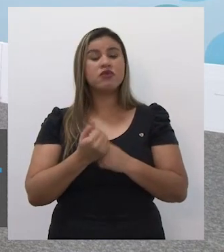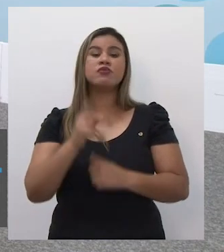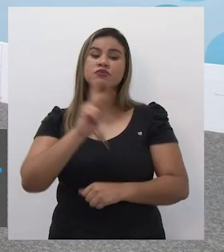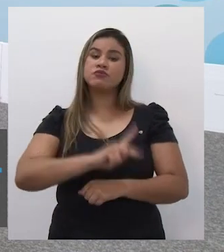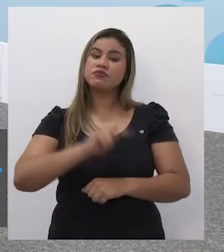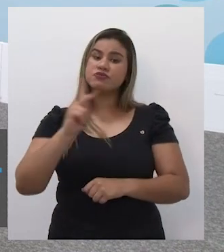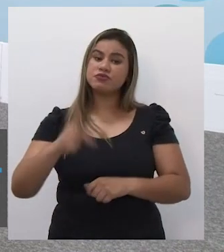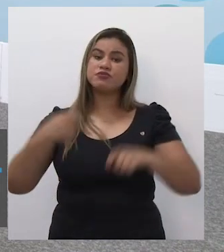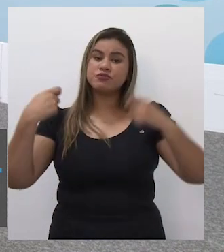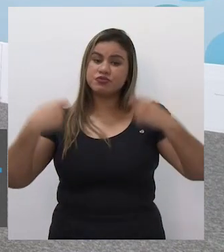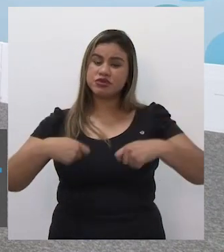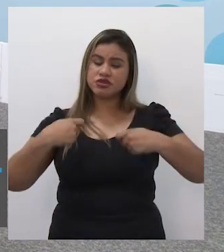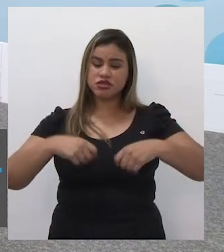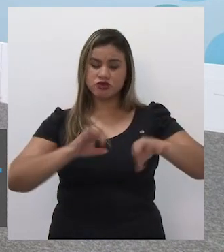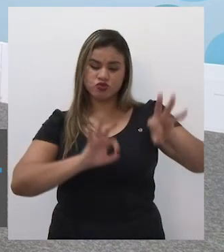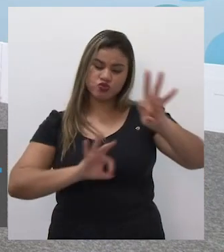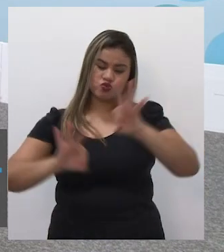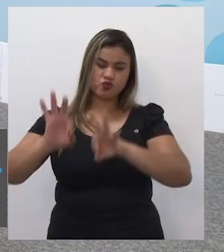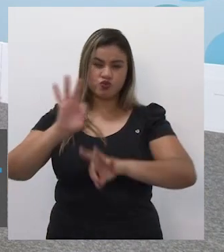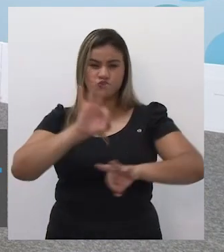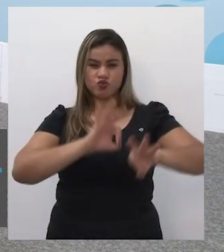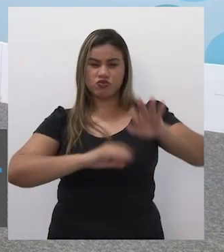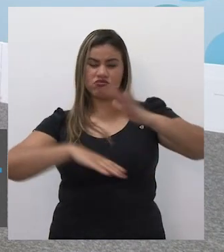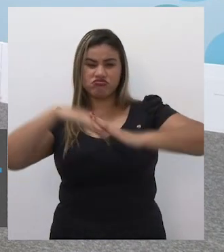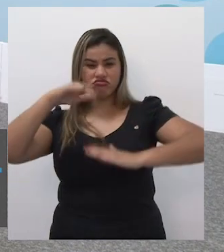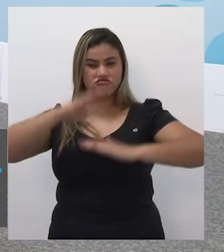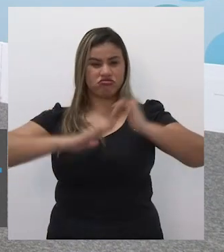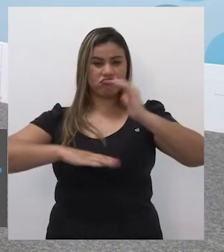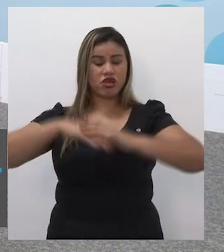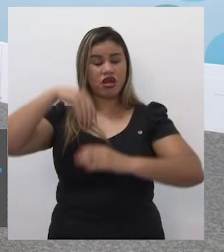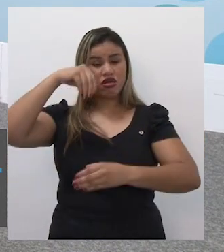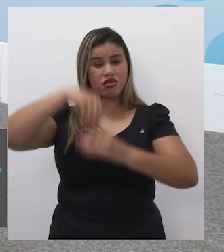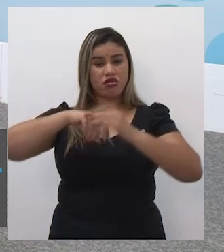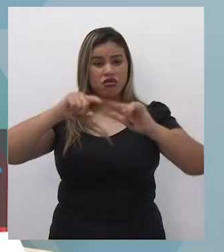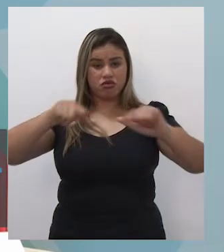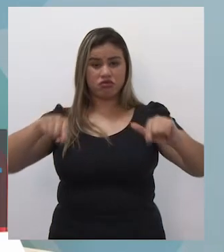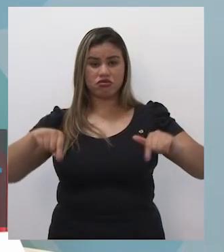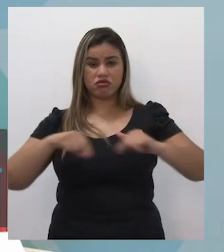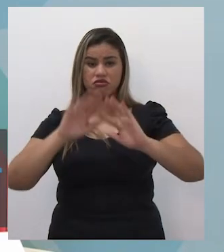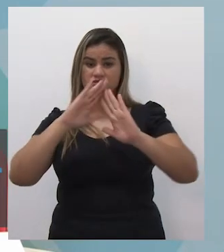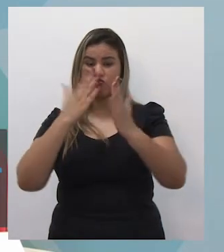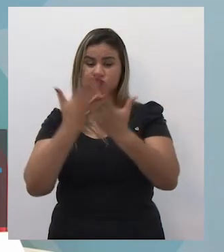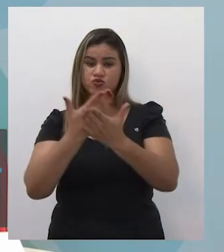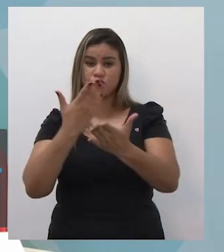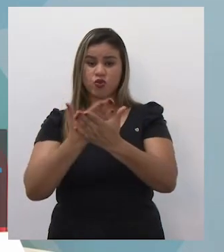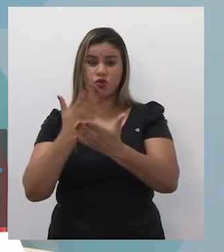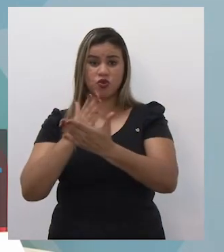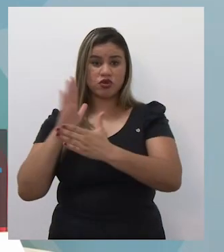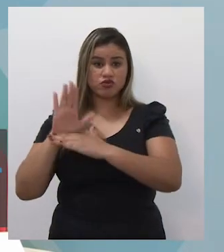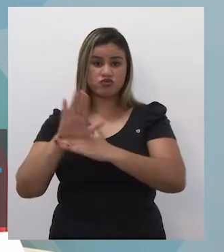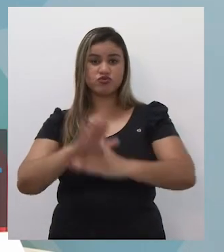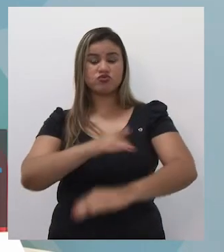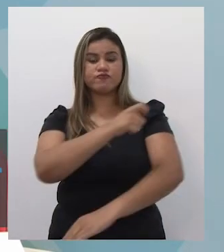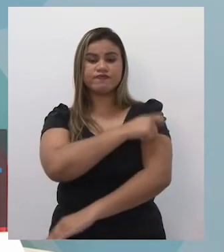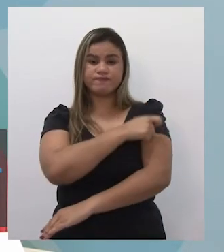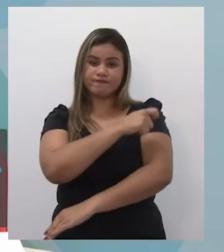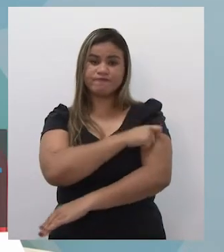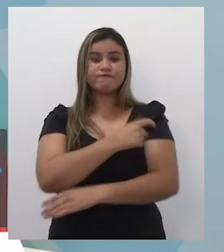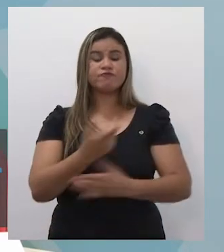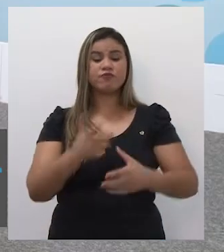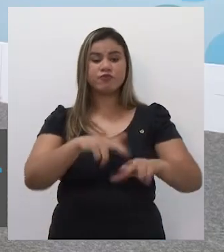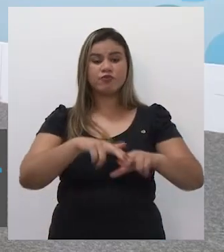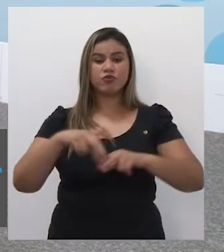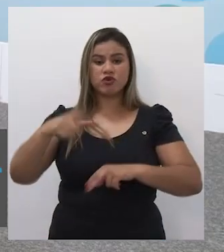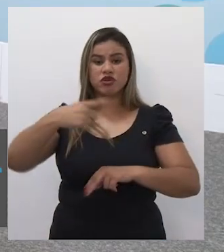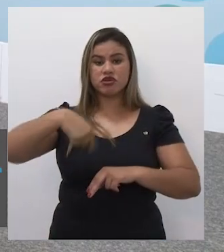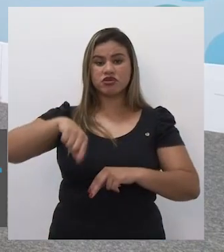ele maneje muito bem essas tecnologias em sala de aula e dê suporte aos seus alunos. E é por isso que